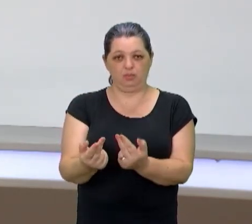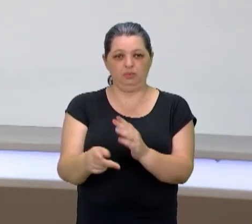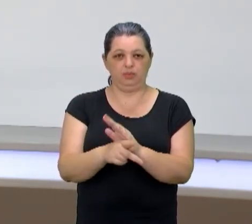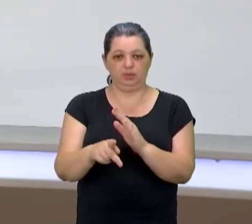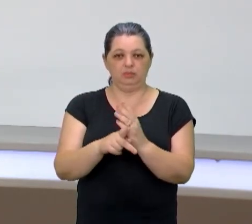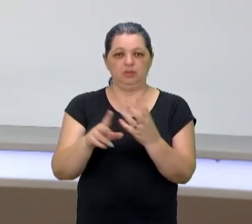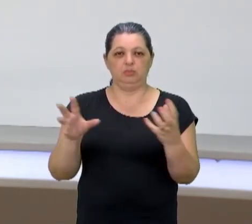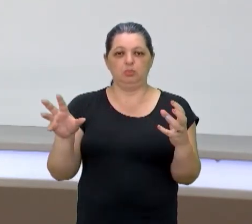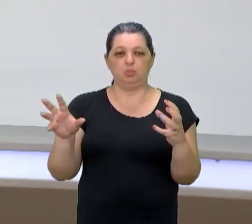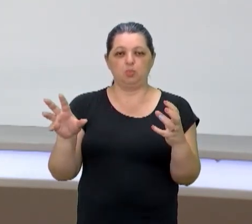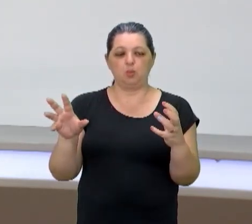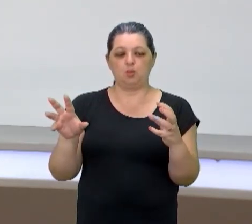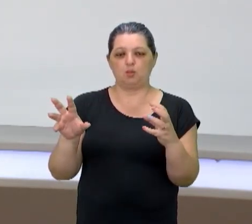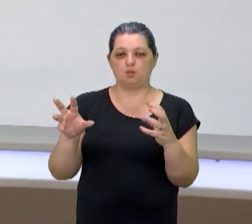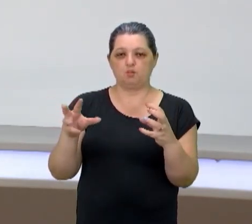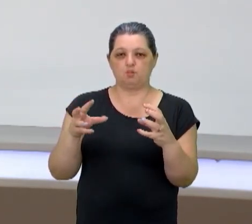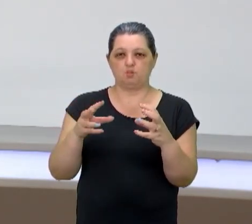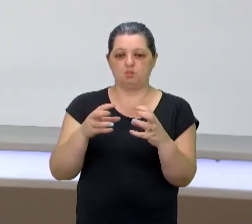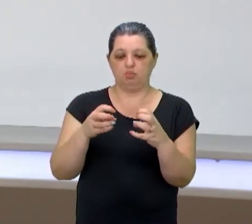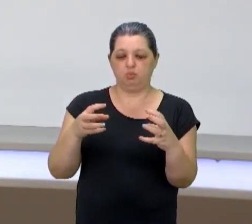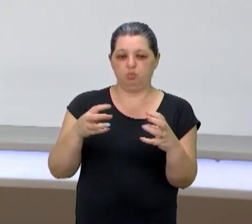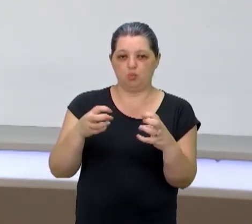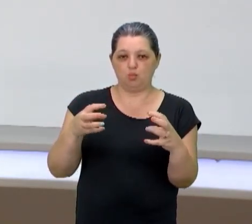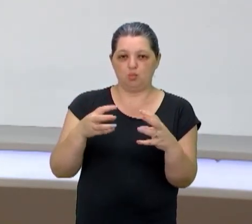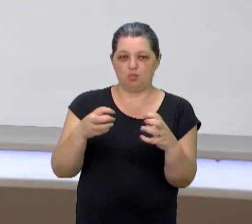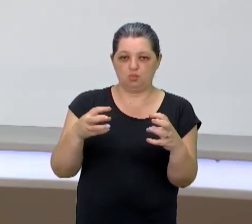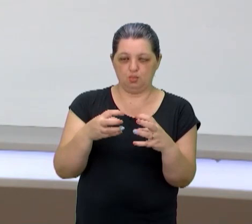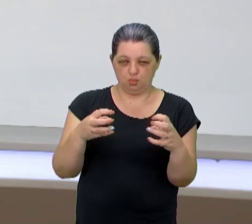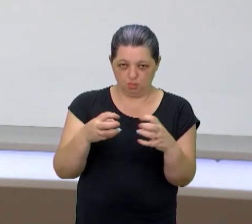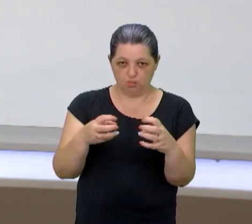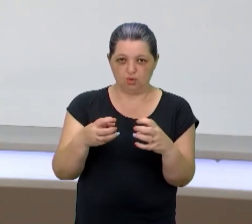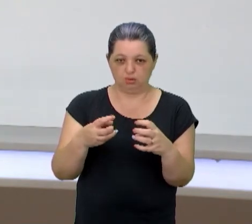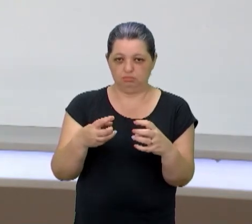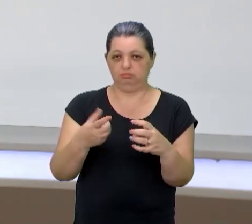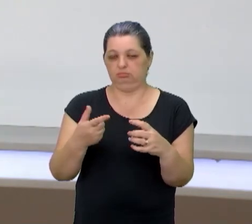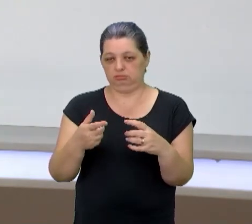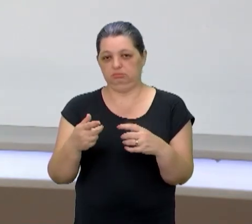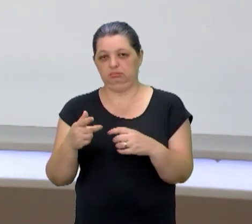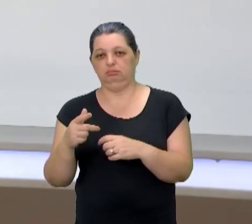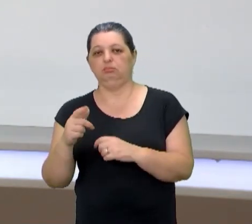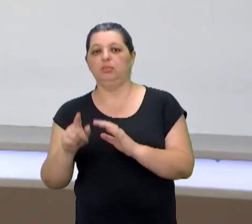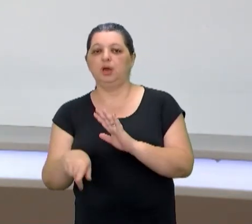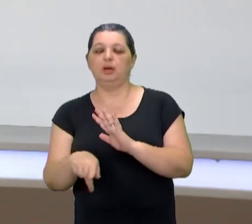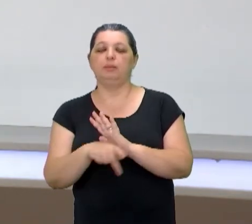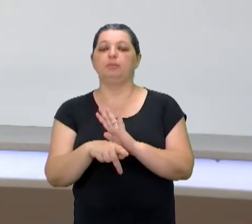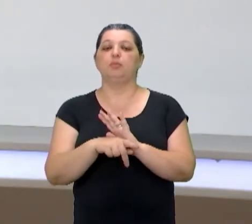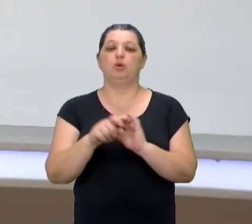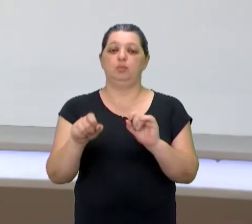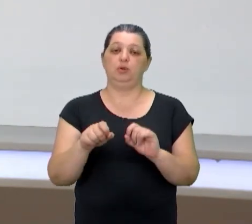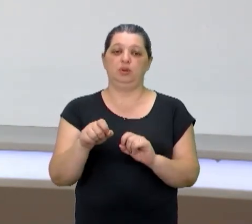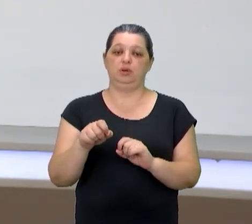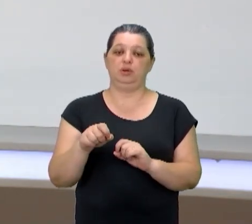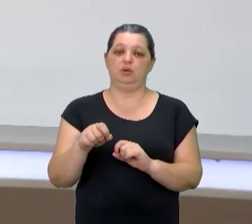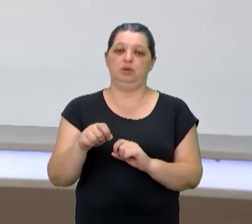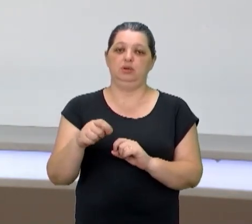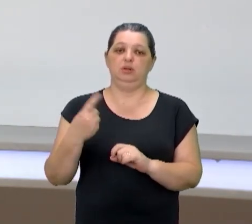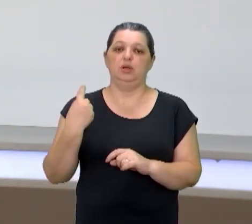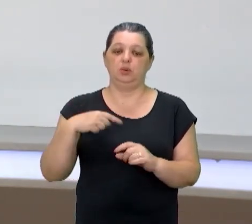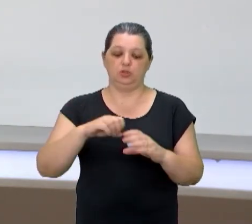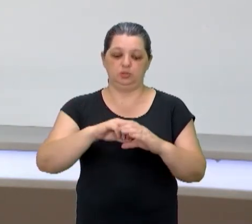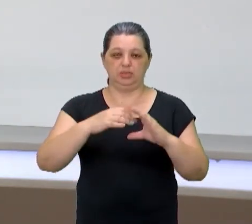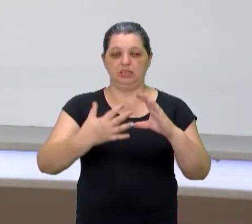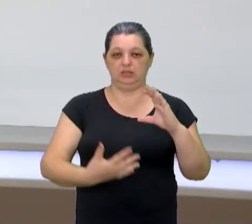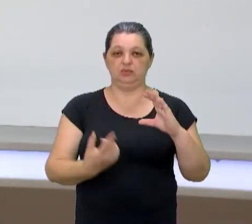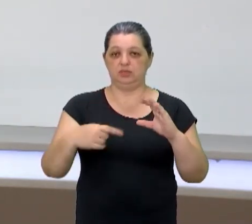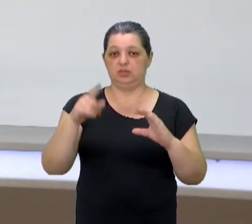está sendo puxada não deixa ele formar polo, então ele não vai ser polar. Então essa era uma das últimas características que